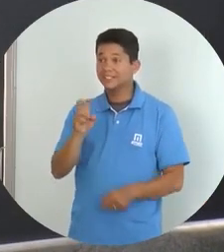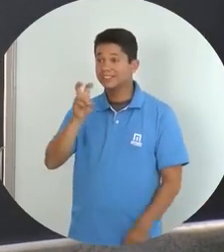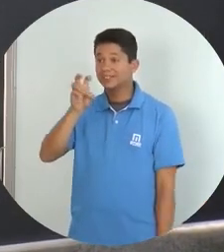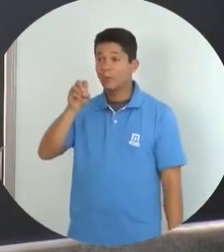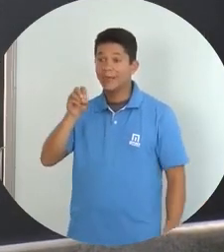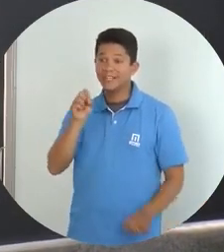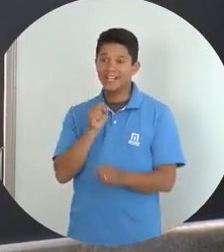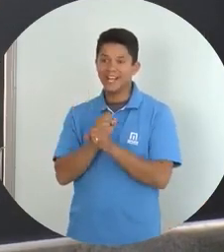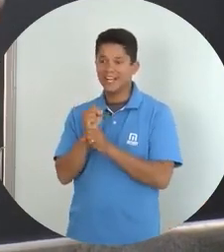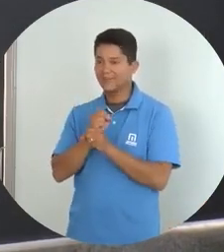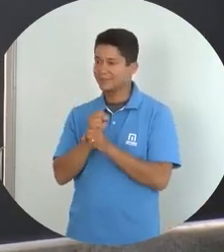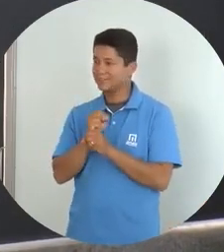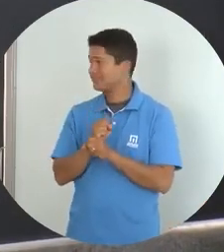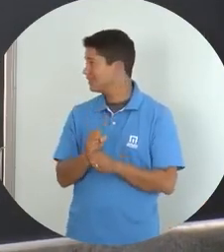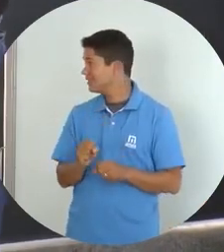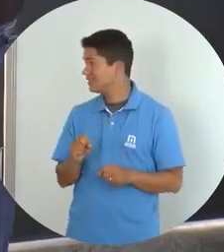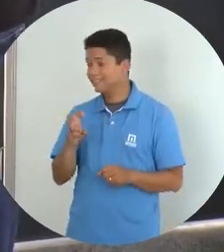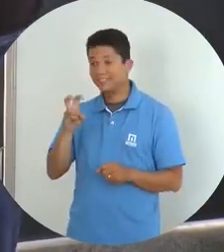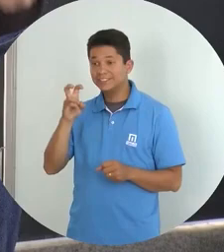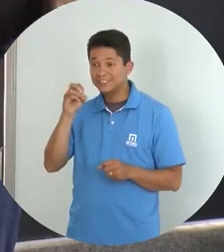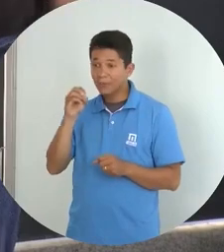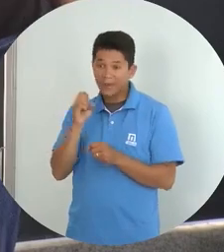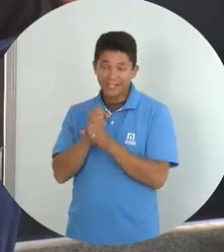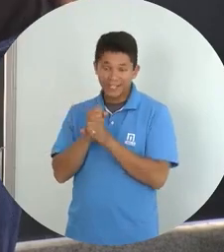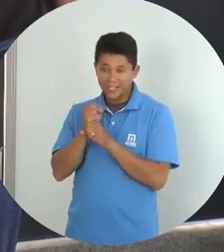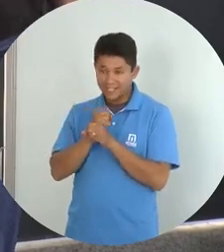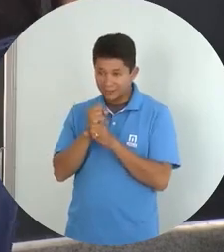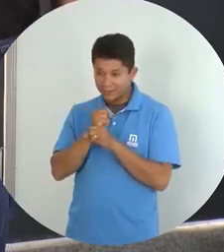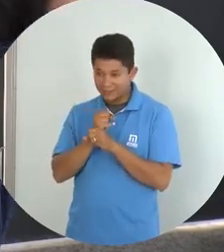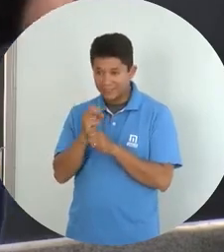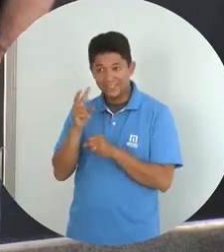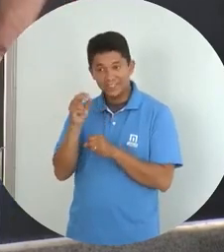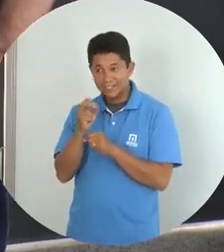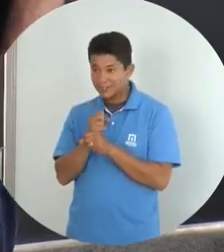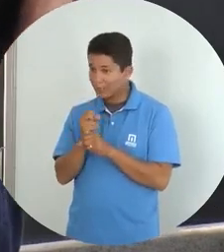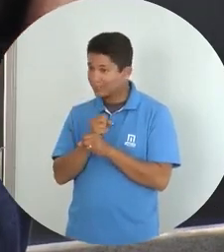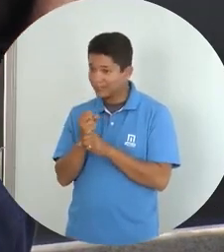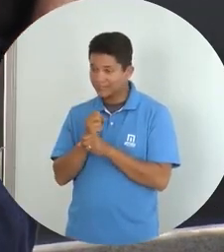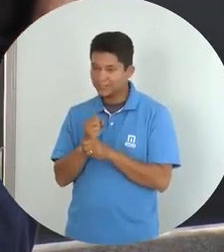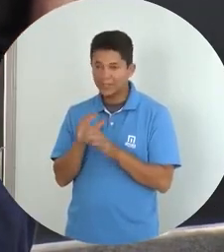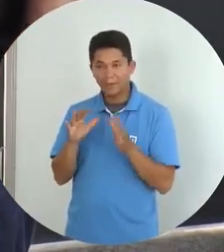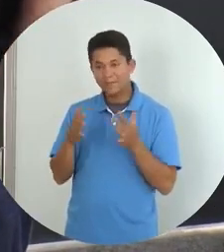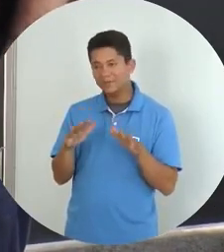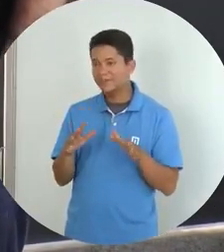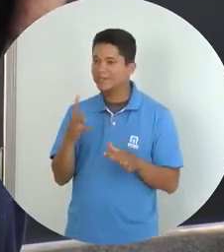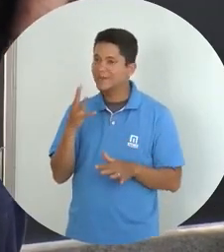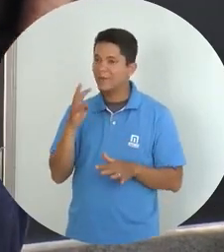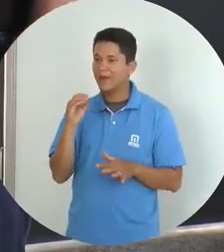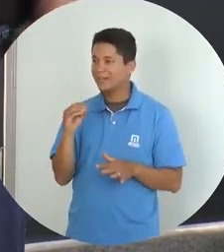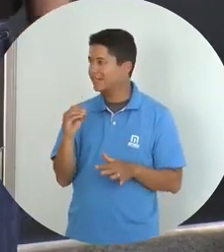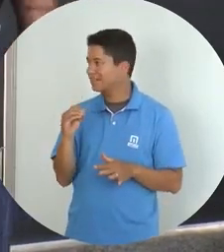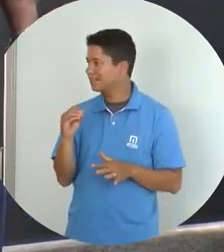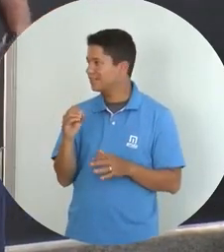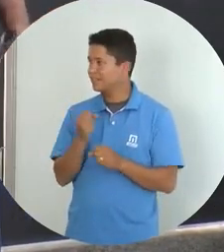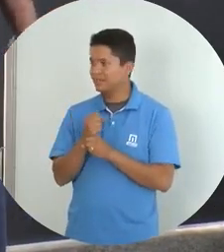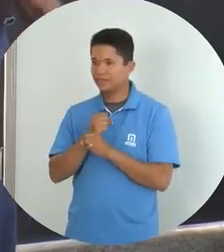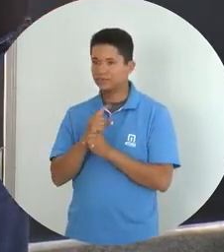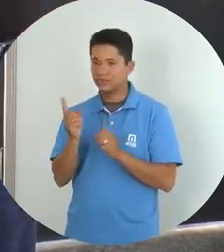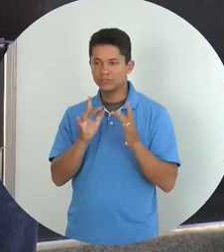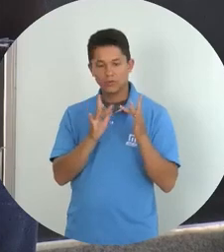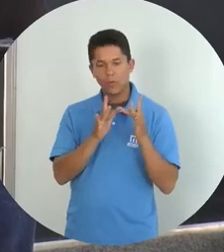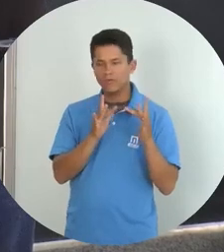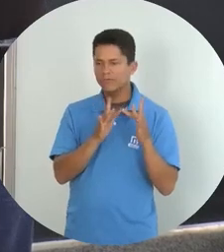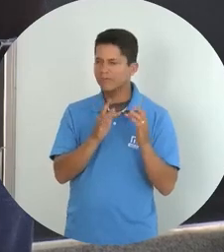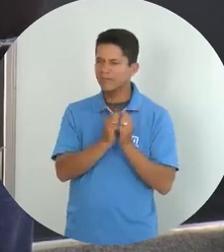E nesses 50 anos, pelo menos uns 40 nós convivemos, né? Então, eu